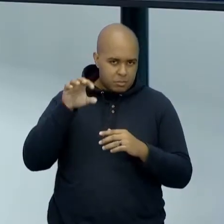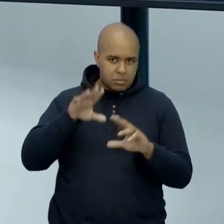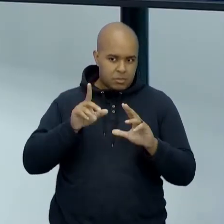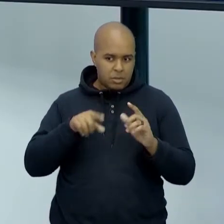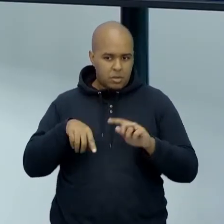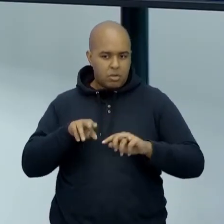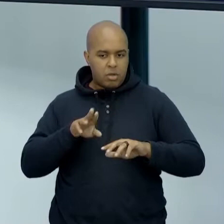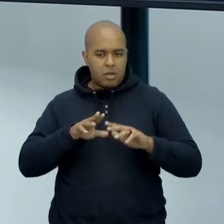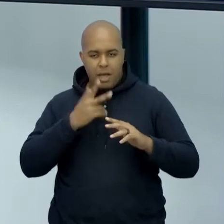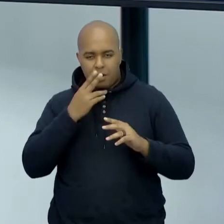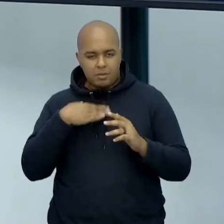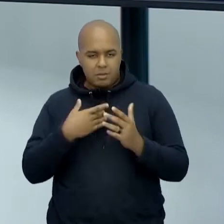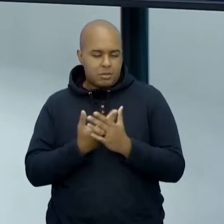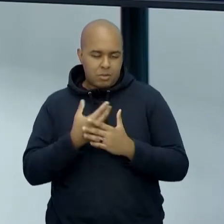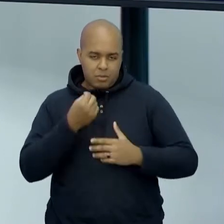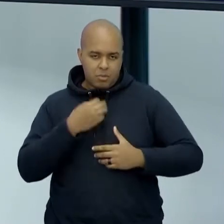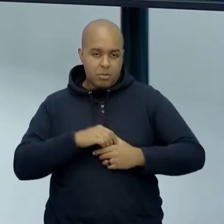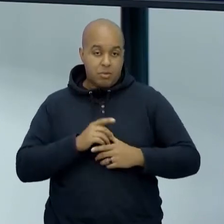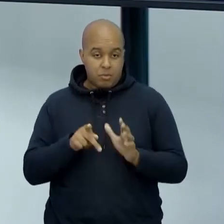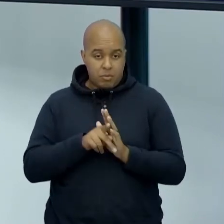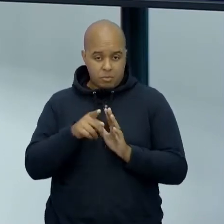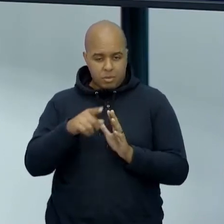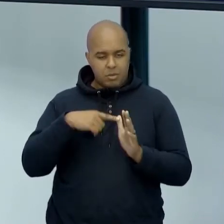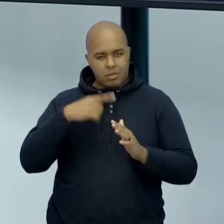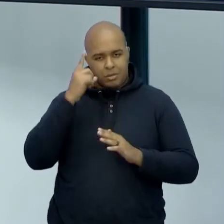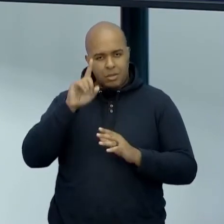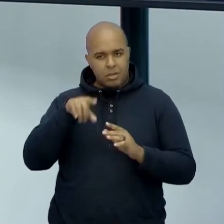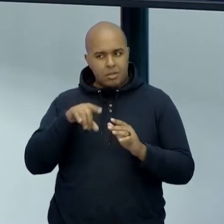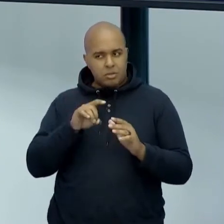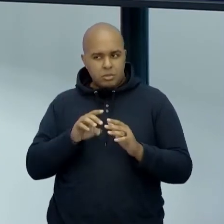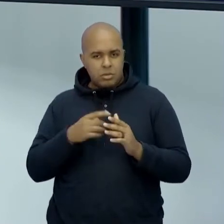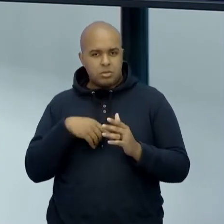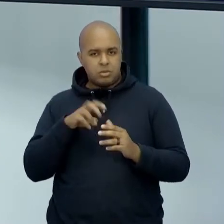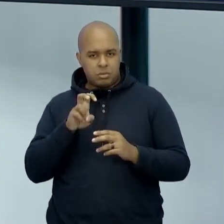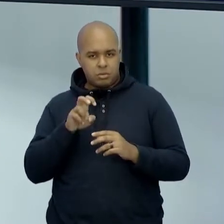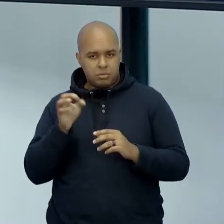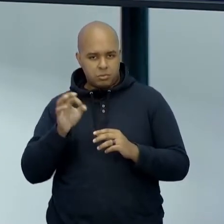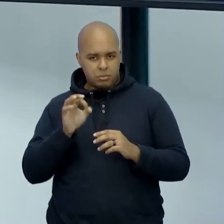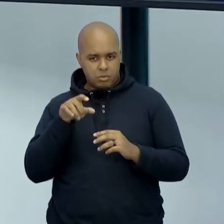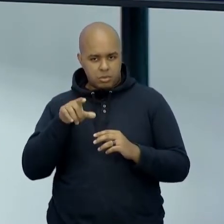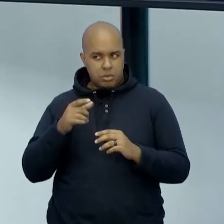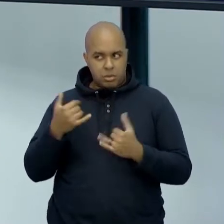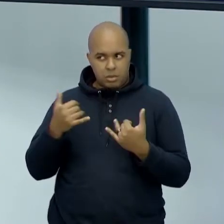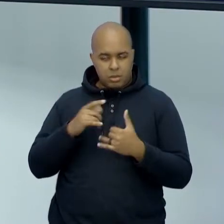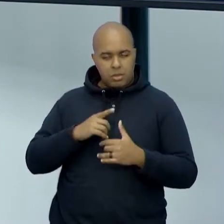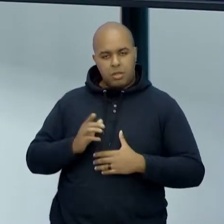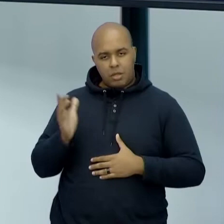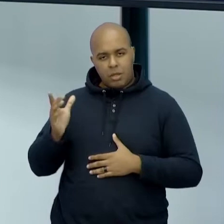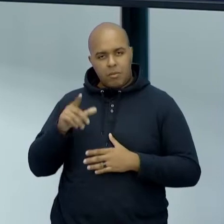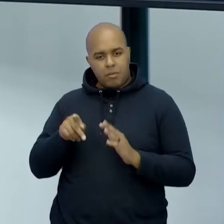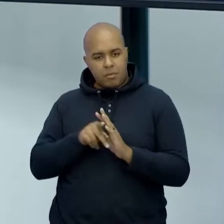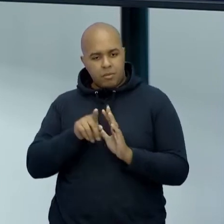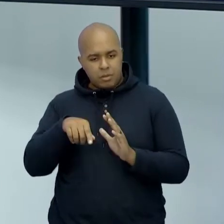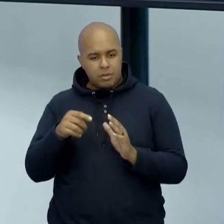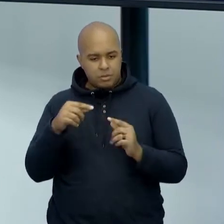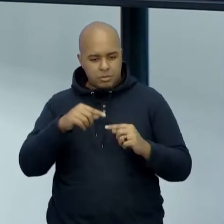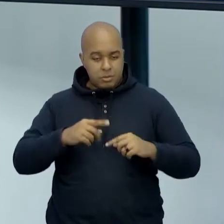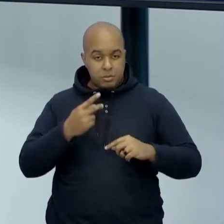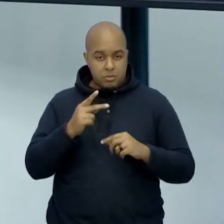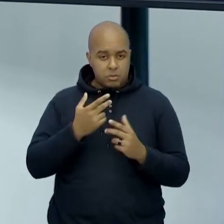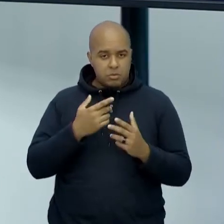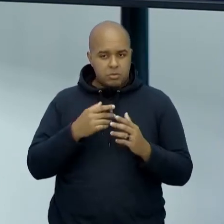são consideradas eficientes. Para você ter uma ideia, apenas 5% dessa energia que passa que vem da